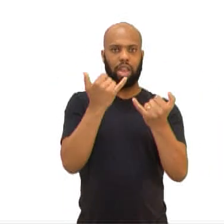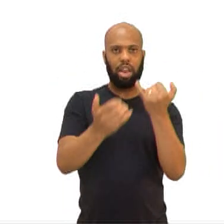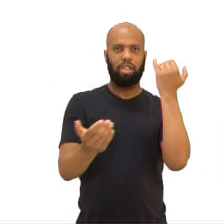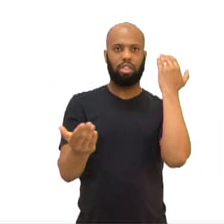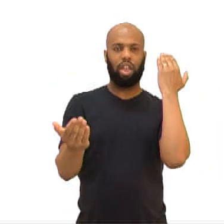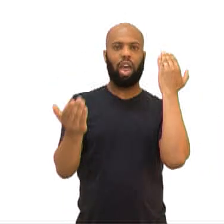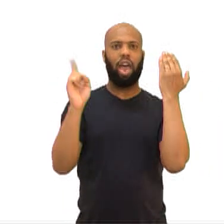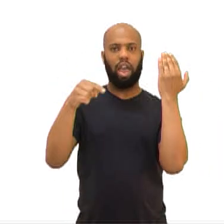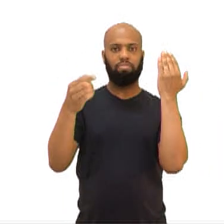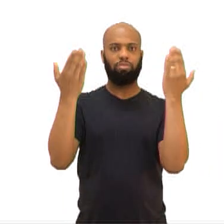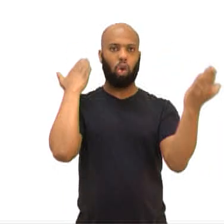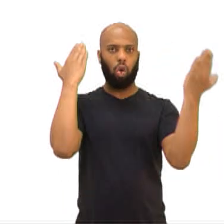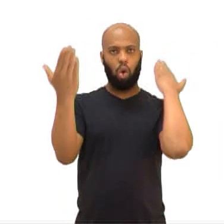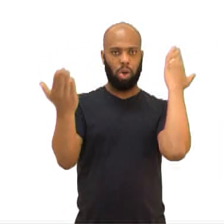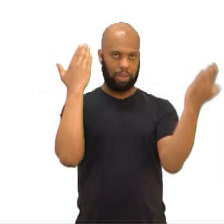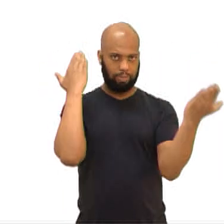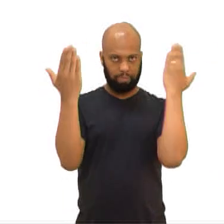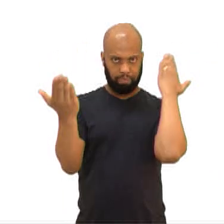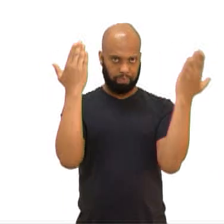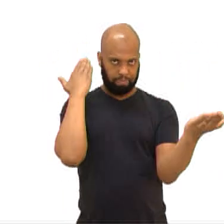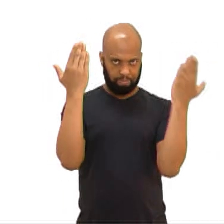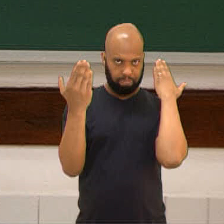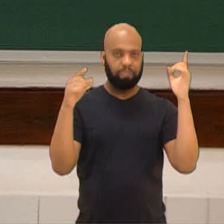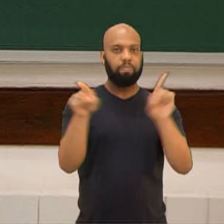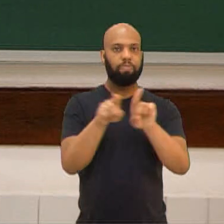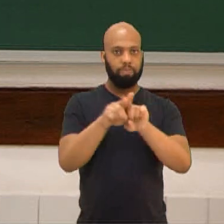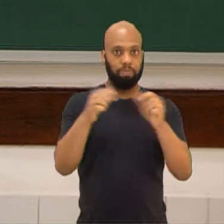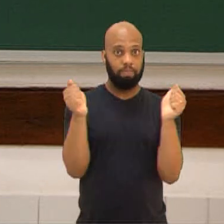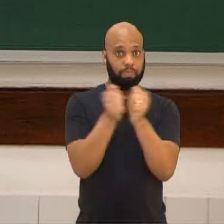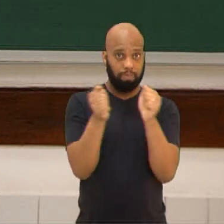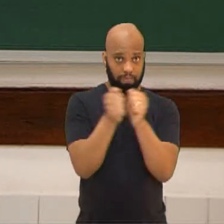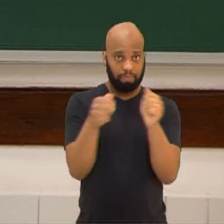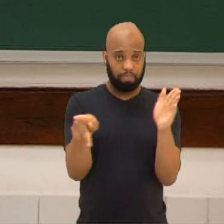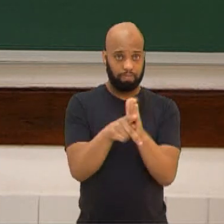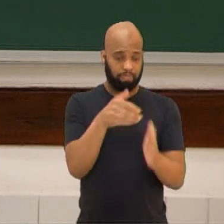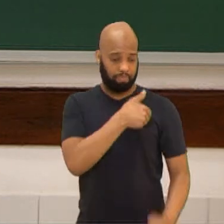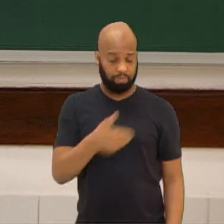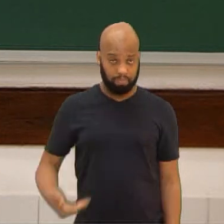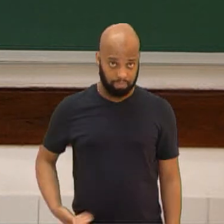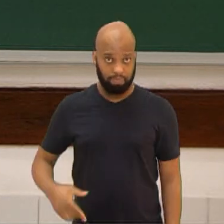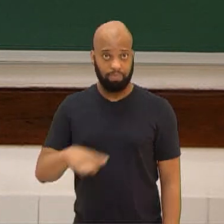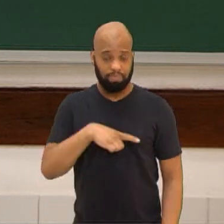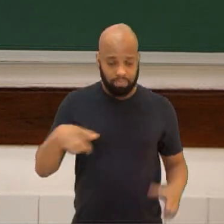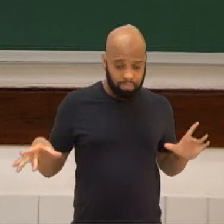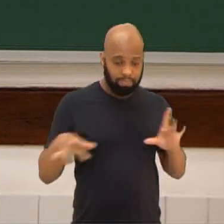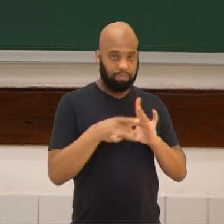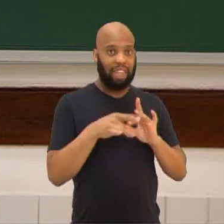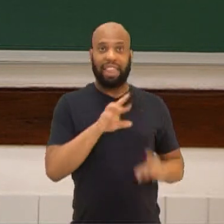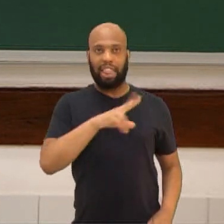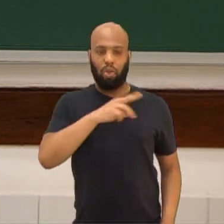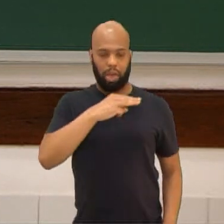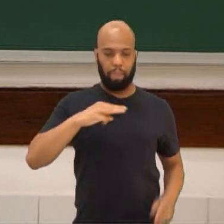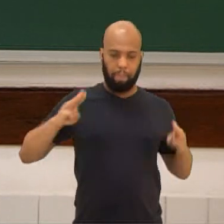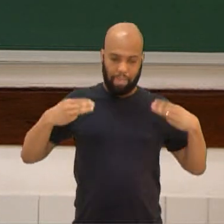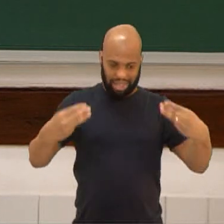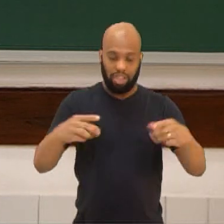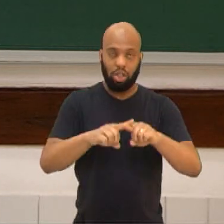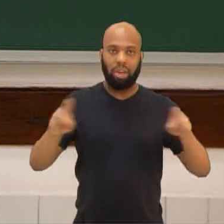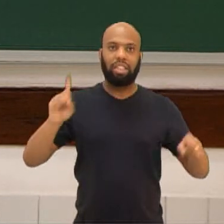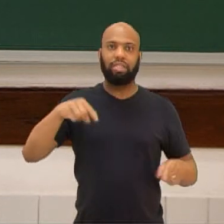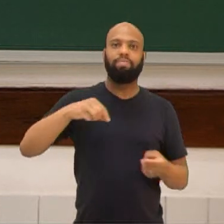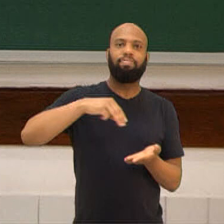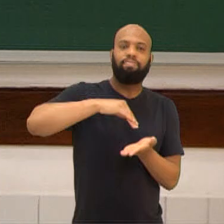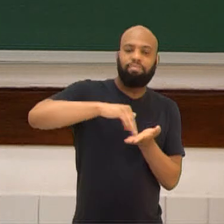coisa. E ele chegou a fazer parte do governo, não como ministro, mas ele foi um secretário que